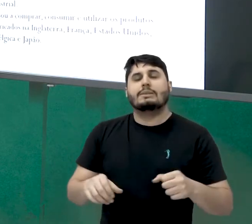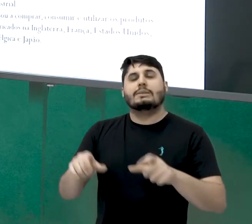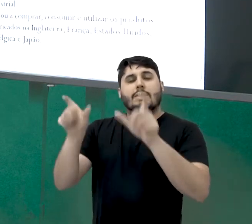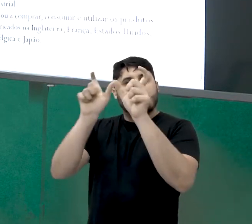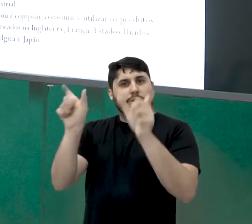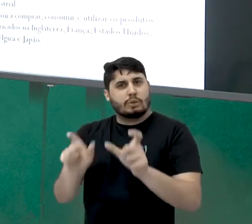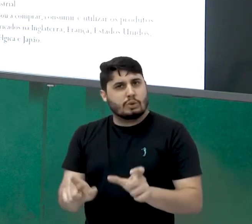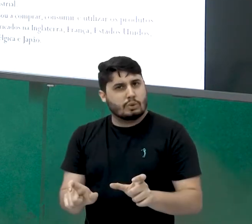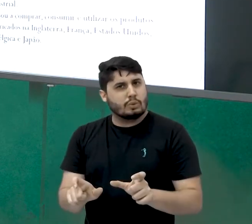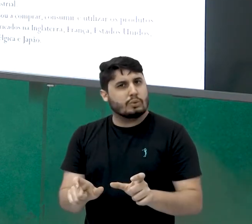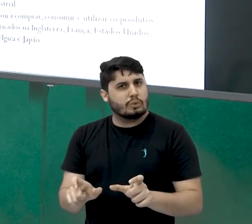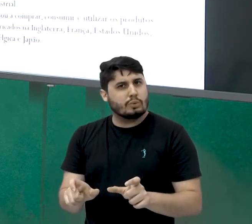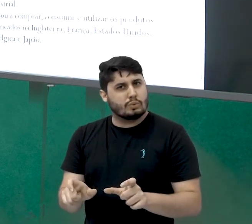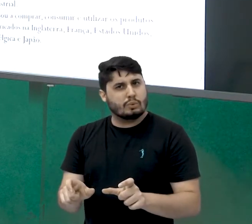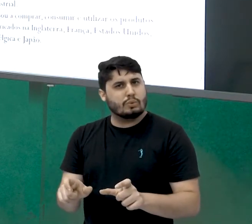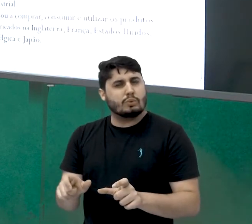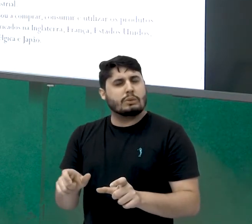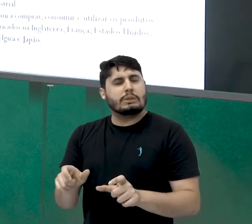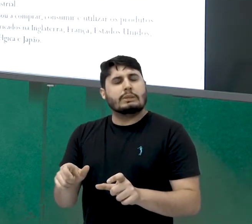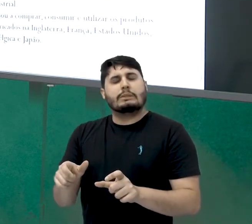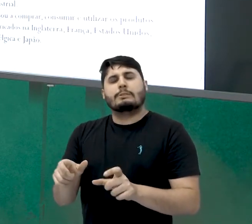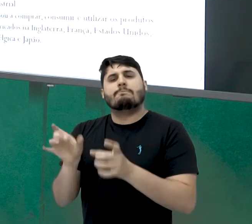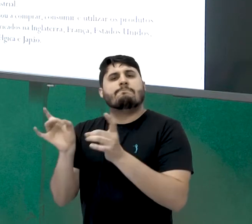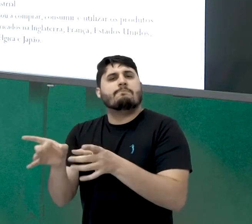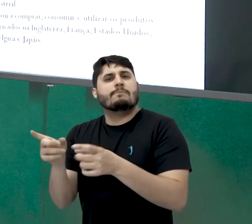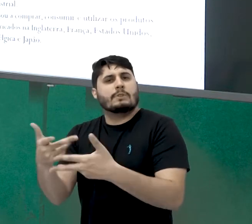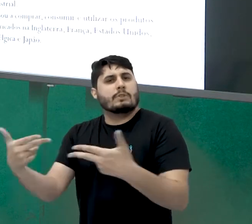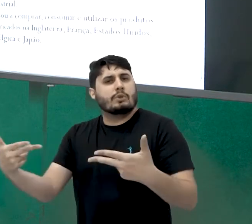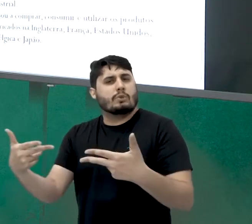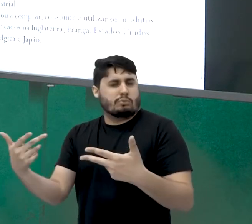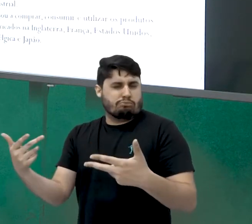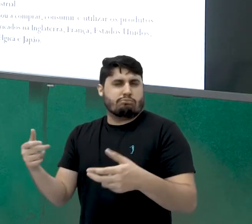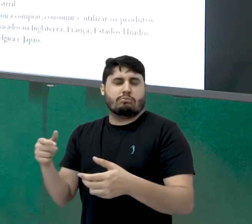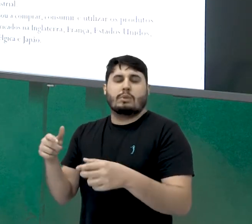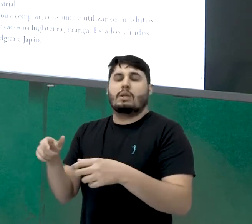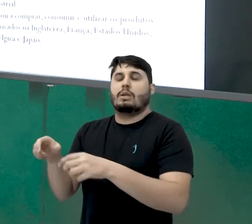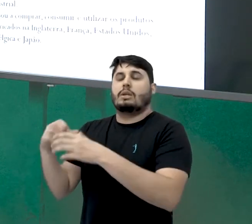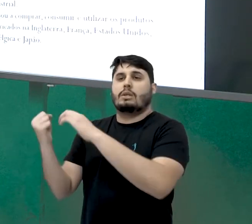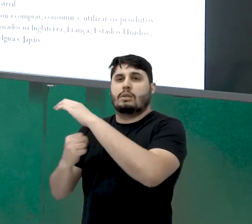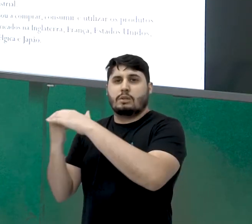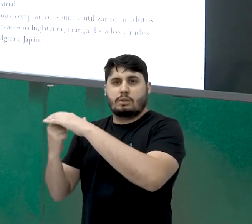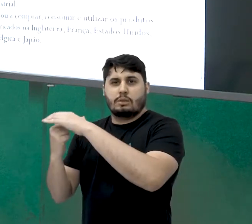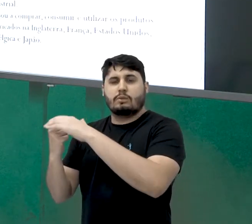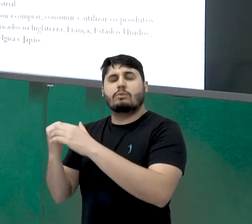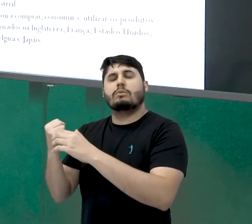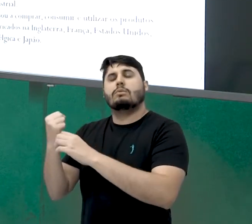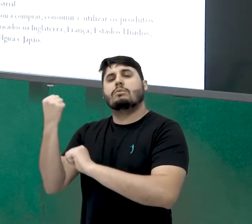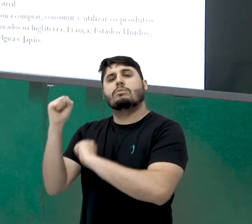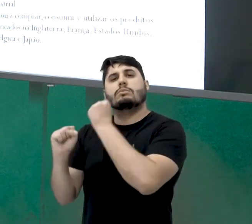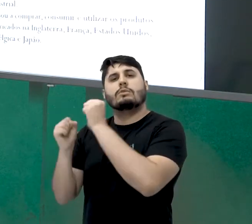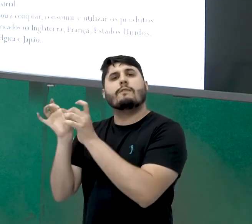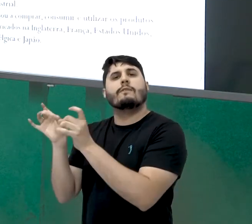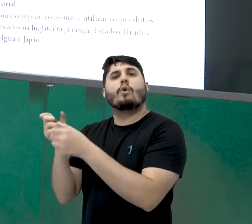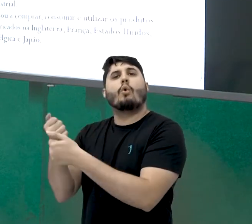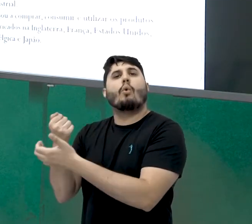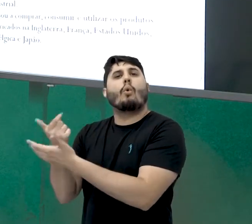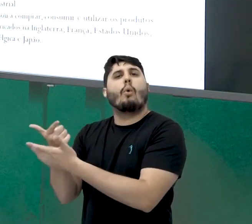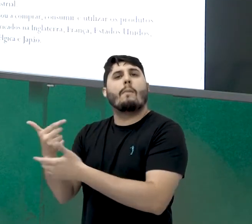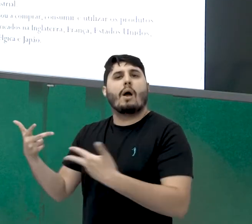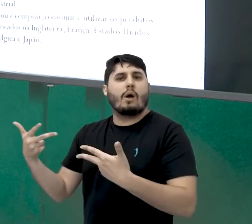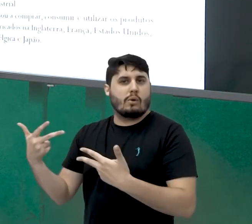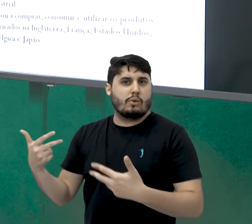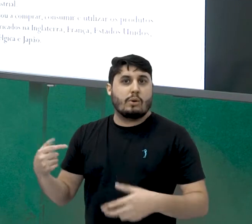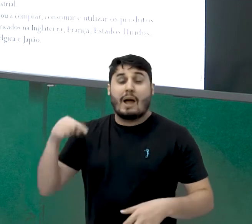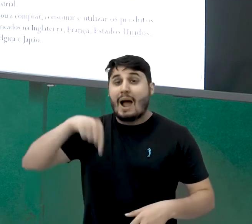Brasil começou com indústria de consumo. Então, a base e o bem de produção a gente não tinha. Então, a gente não fazia as